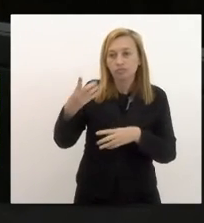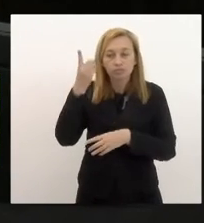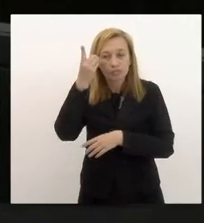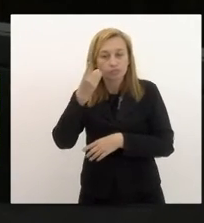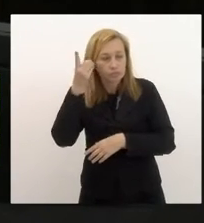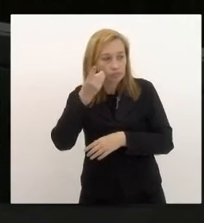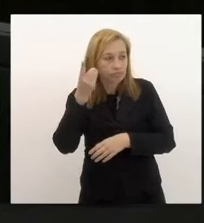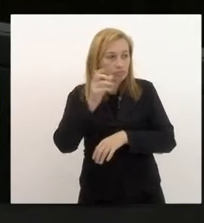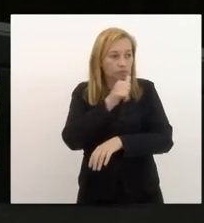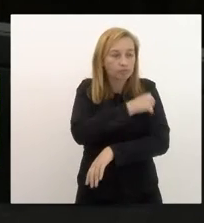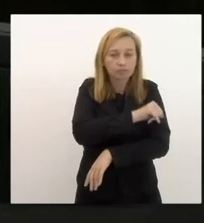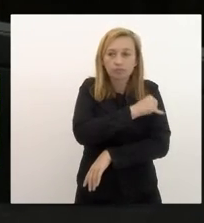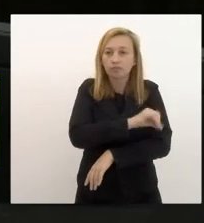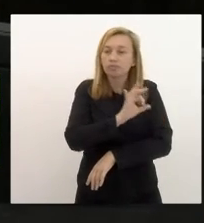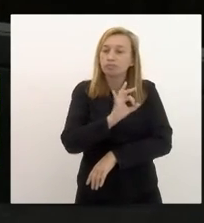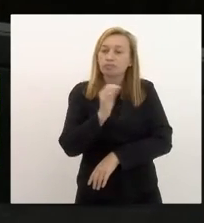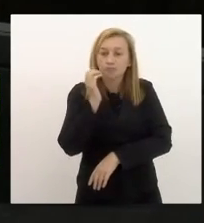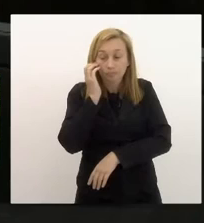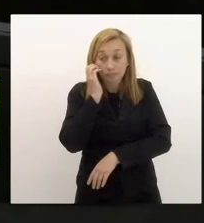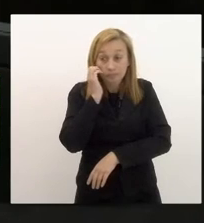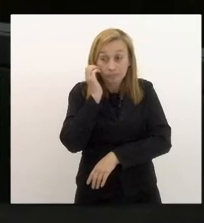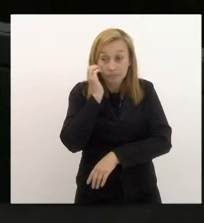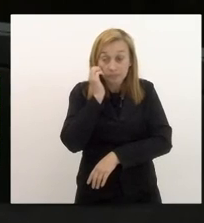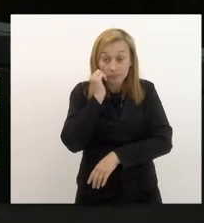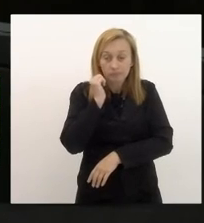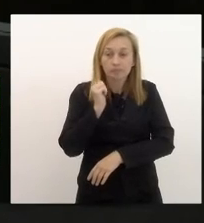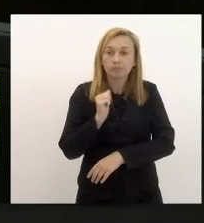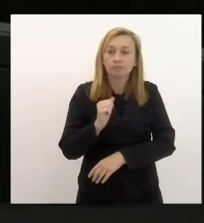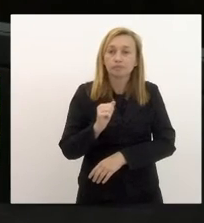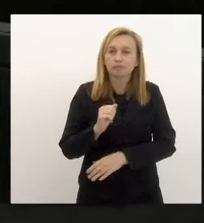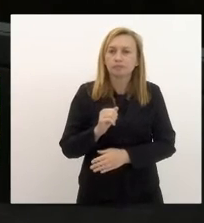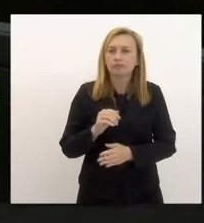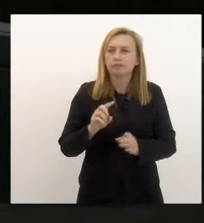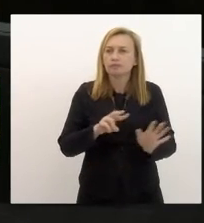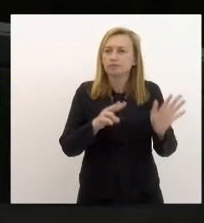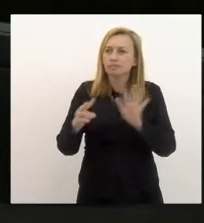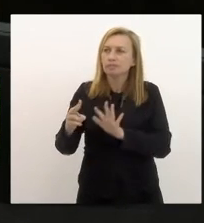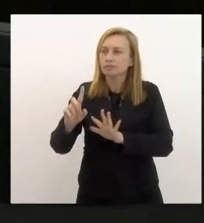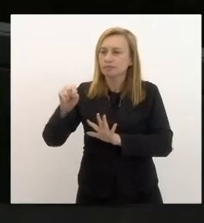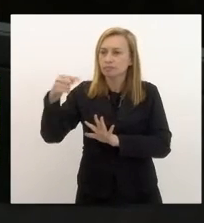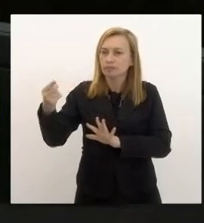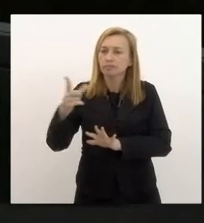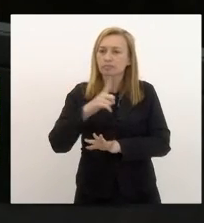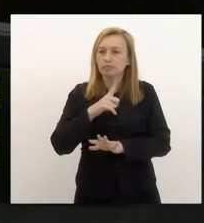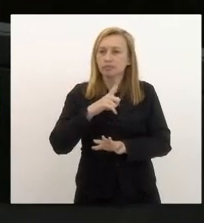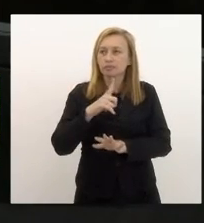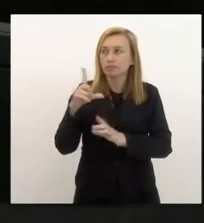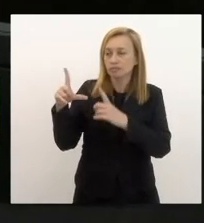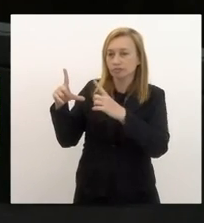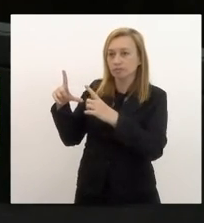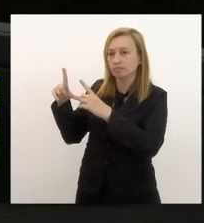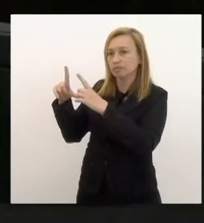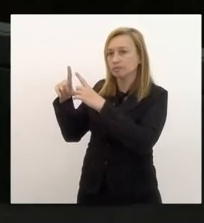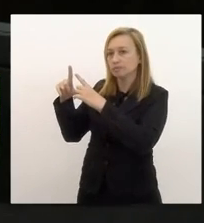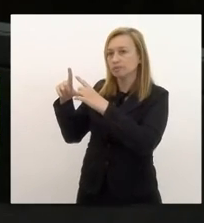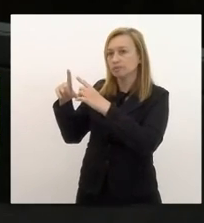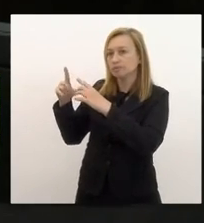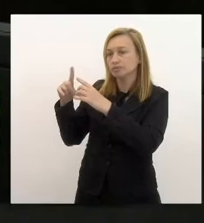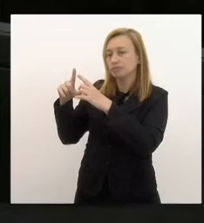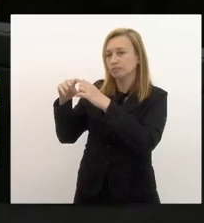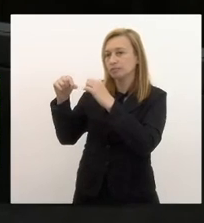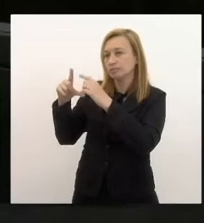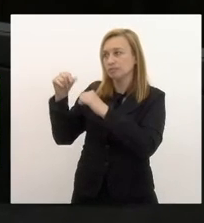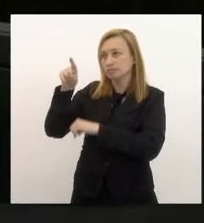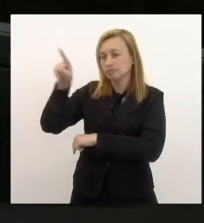deputados do Rio inclusive é em princípio semana que vem nós teremos uma agenda em Brasília com os deputados